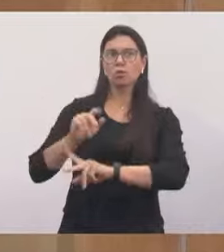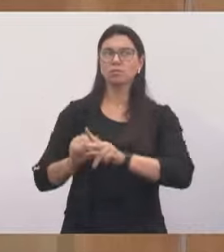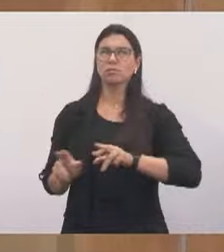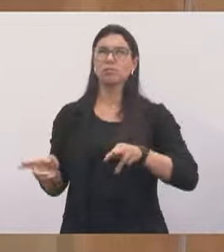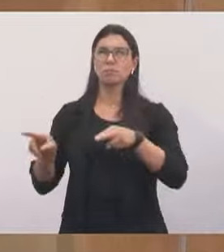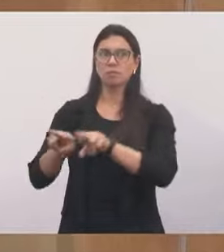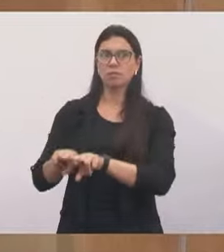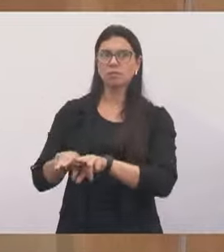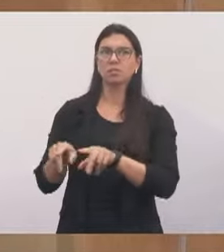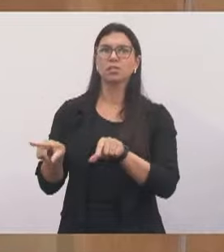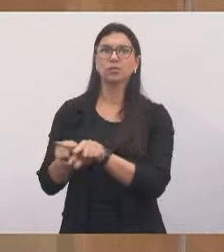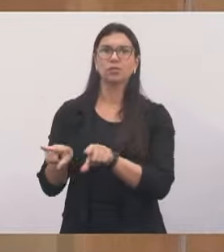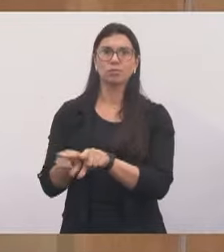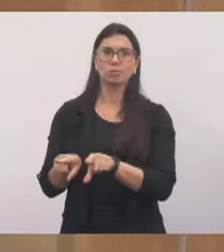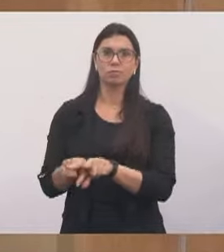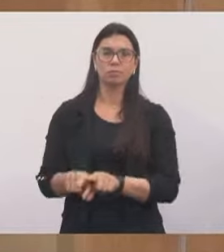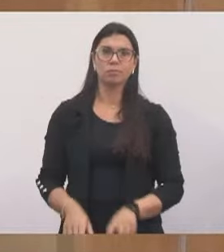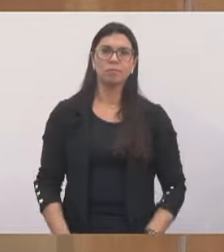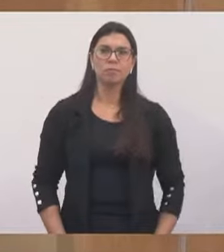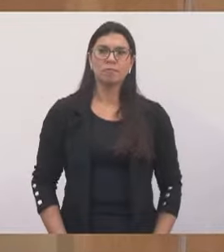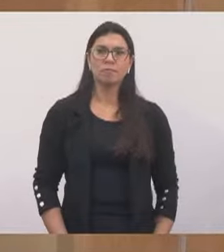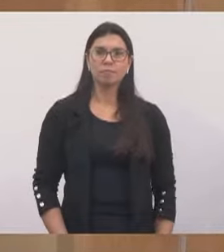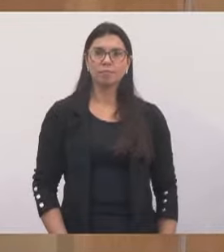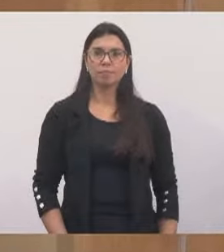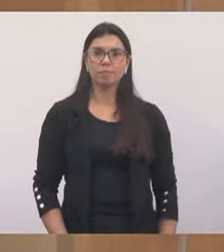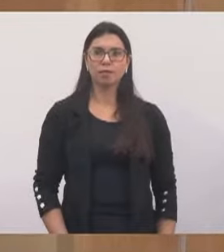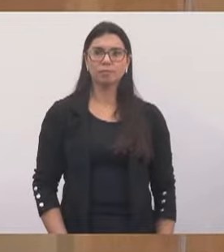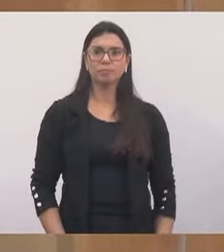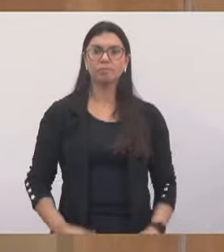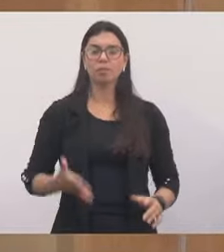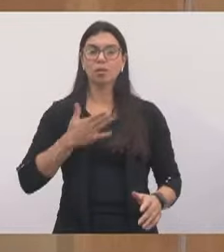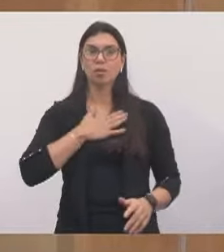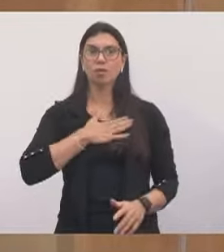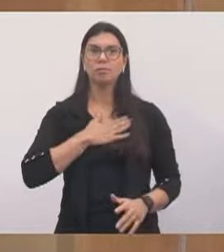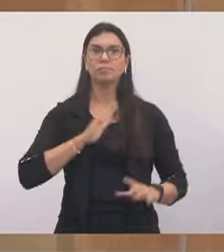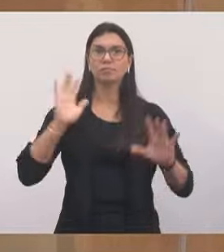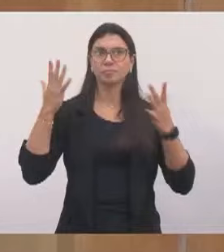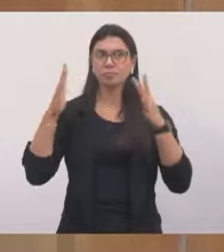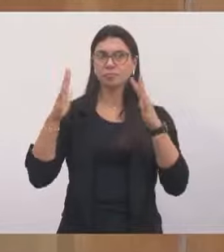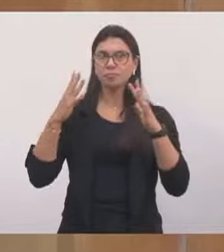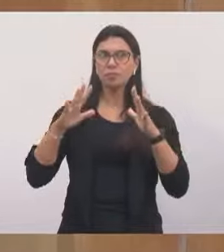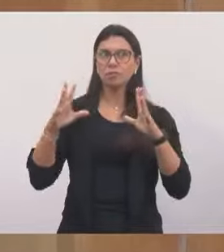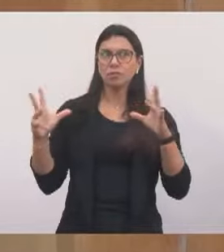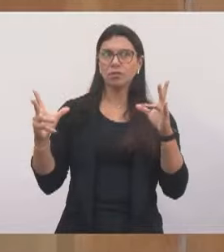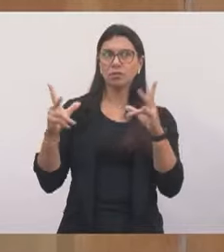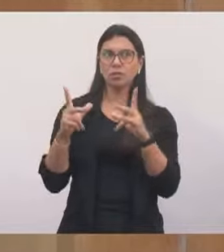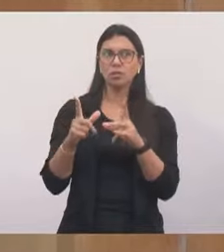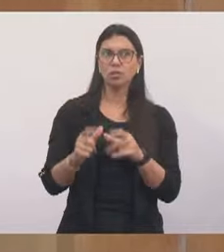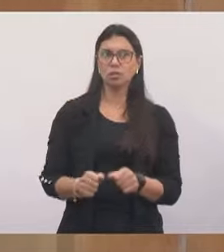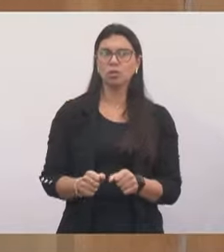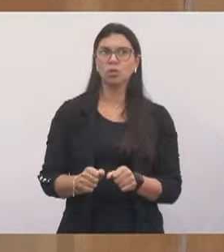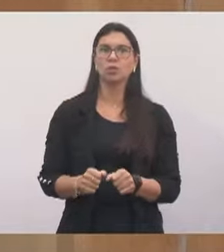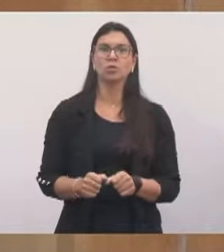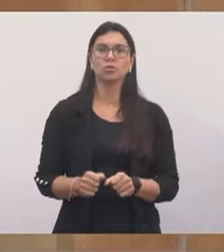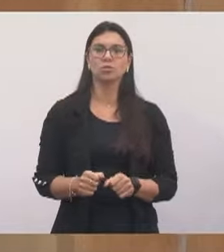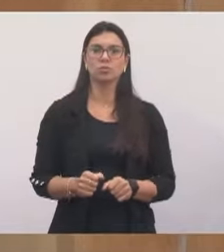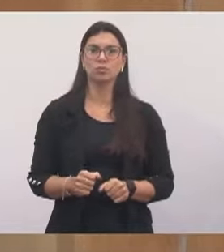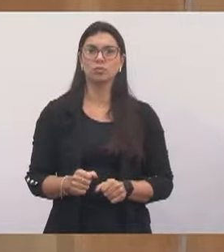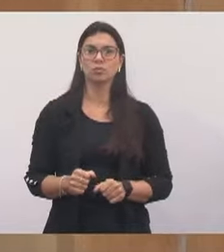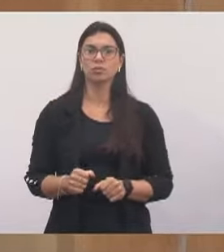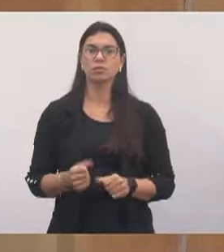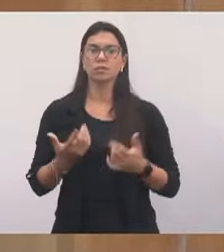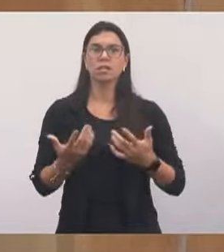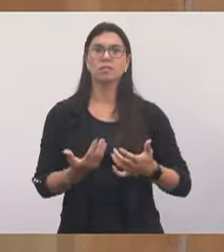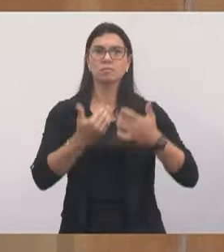que estão por vir, ok? Então, gostaria de parabenizar, né, a todos que tiveram, né,